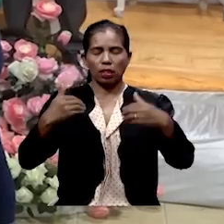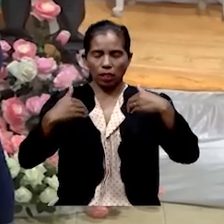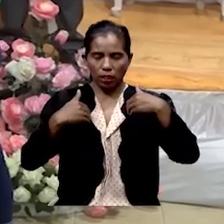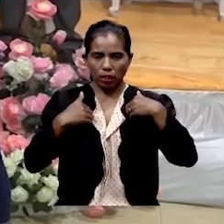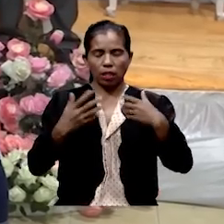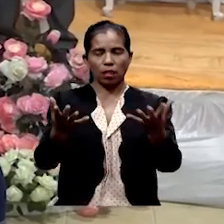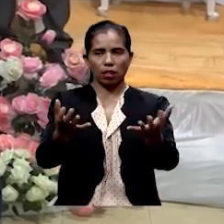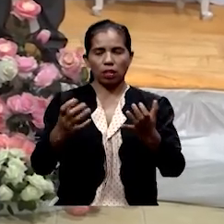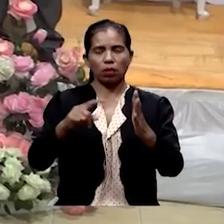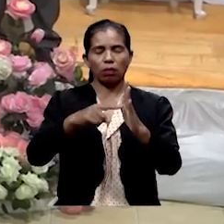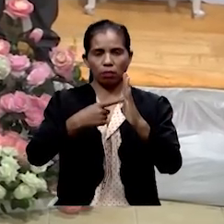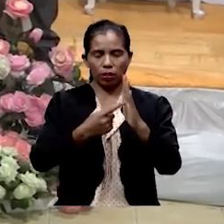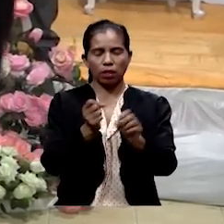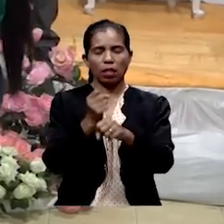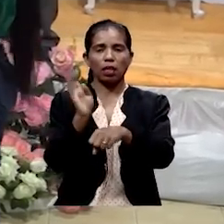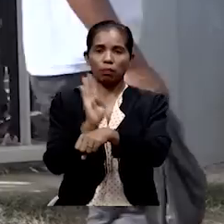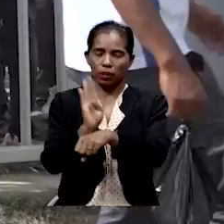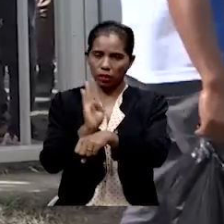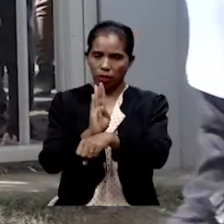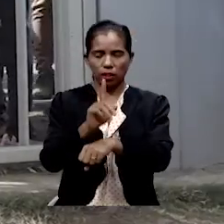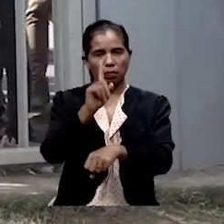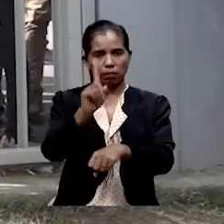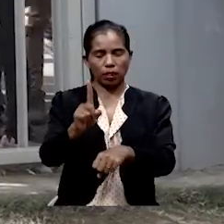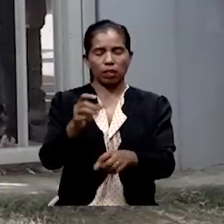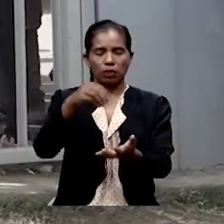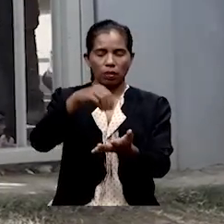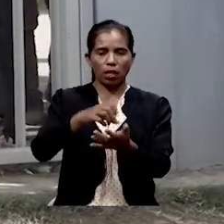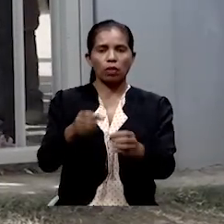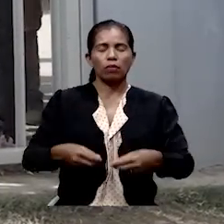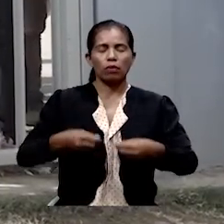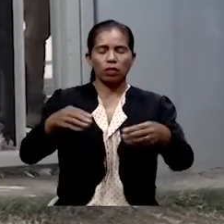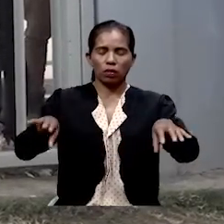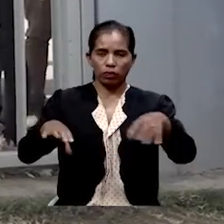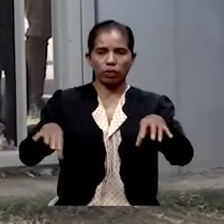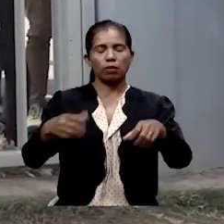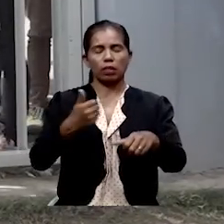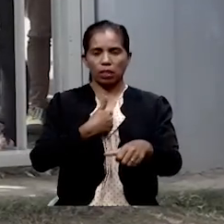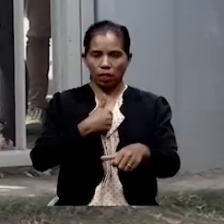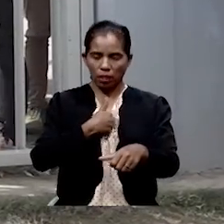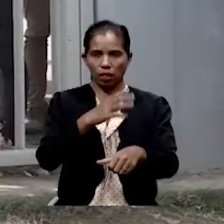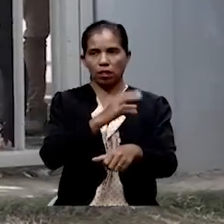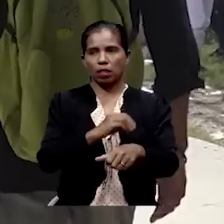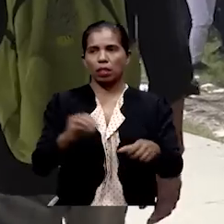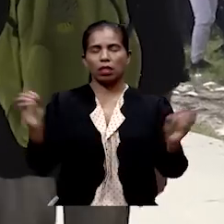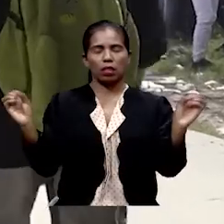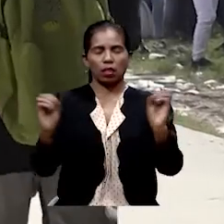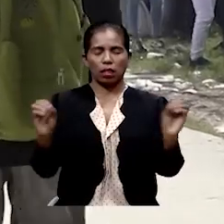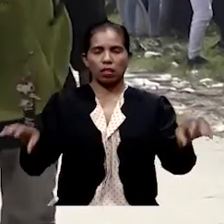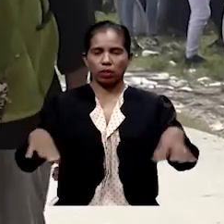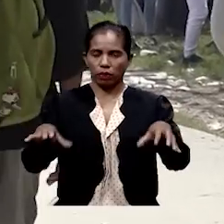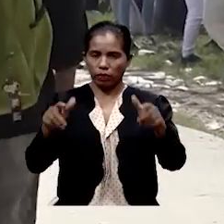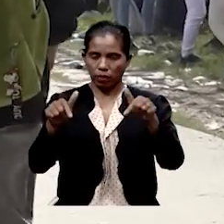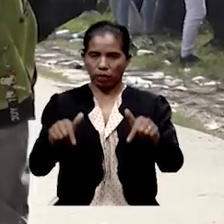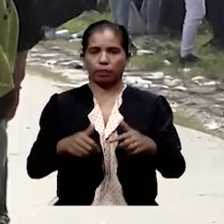iniciativa hahu halau negosio rasik, o di kria kampo serviço banean rasik, o di lasai desemprego e